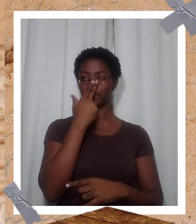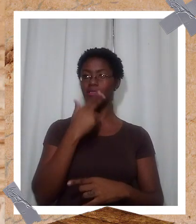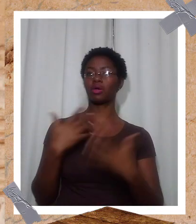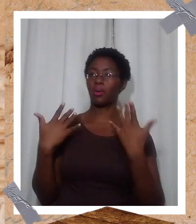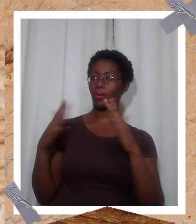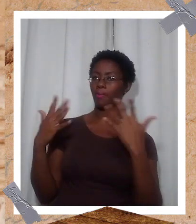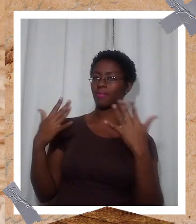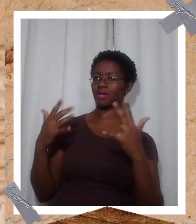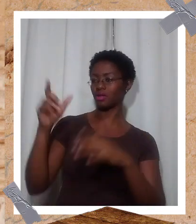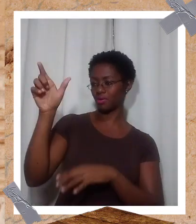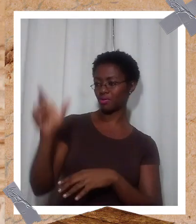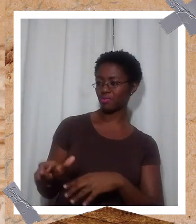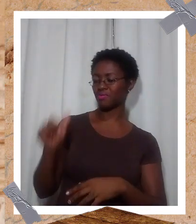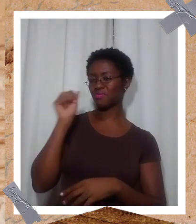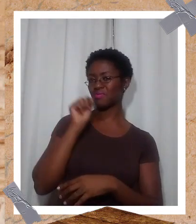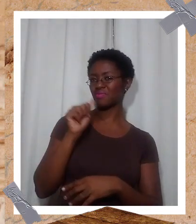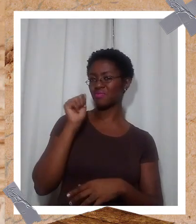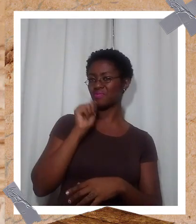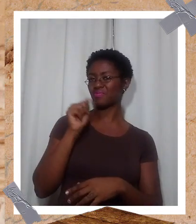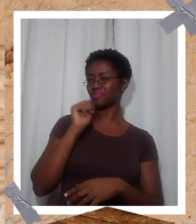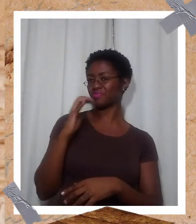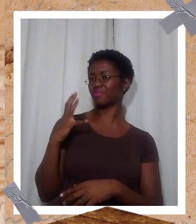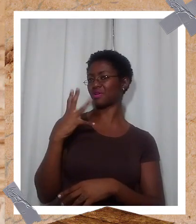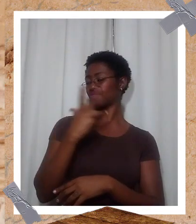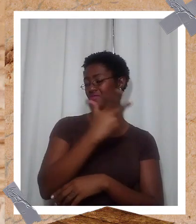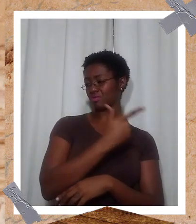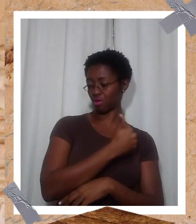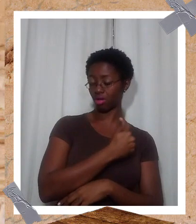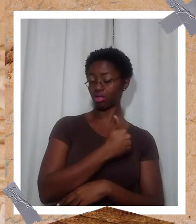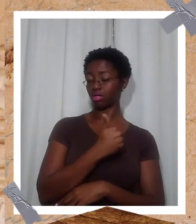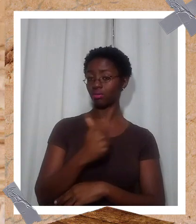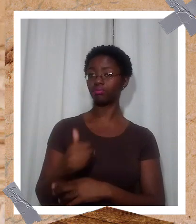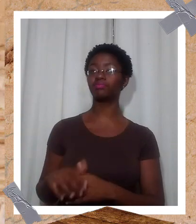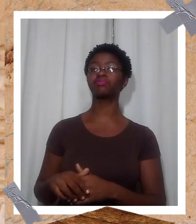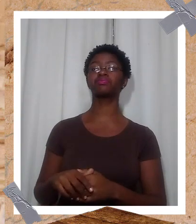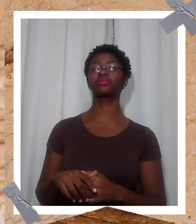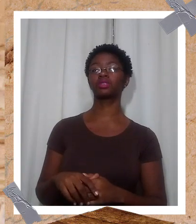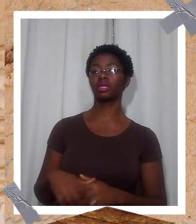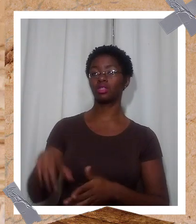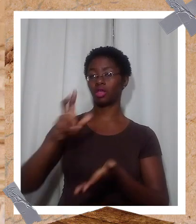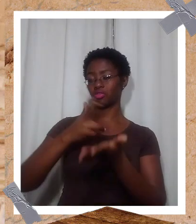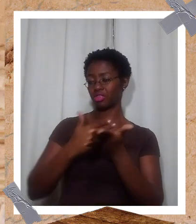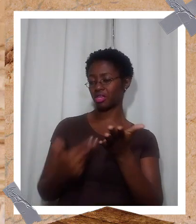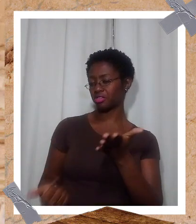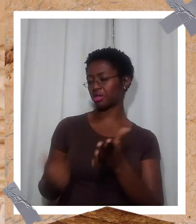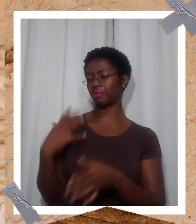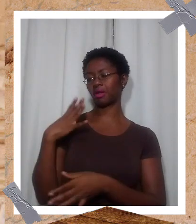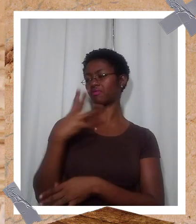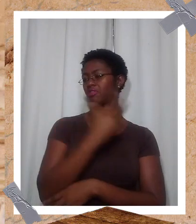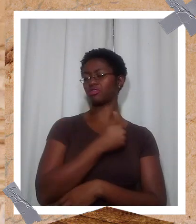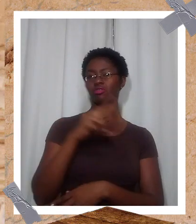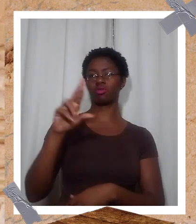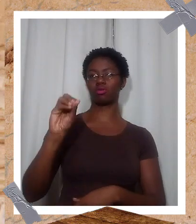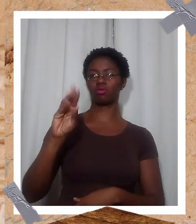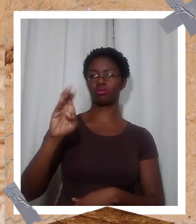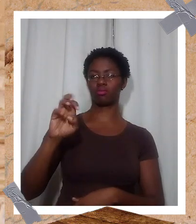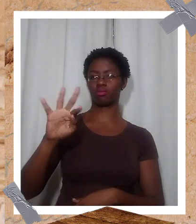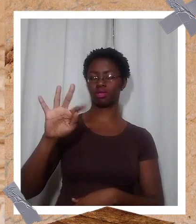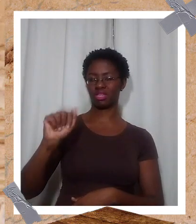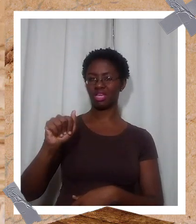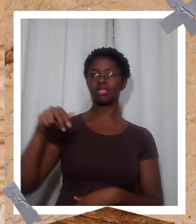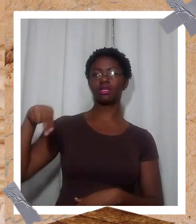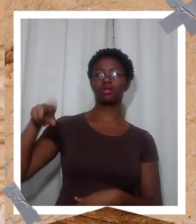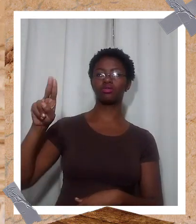uma grande figura negra também, que é o Benjamin de Oliveira, foi lindamente ilustrado pela Roberta Nunes, que é uma grande pesquisadora